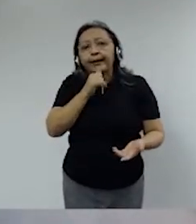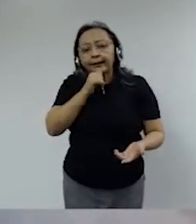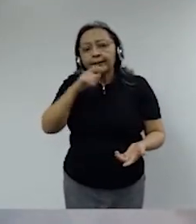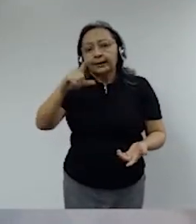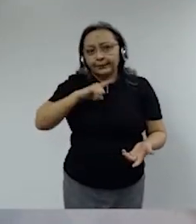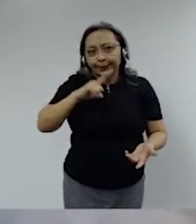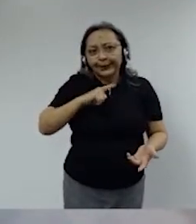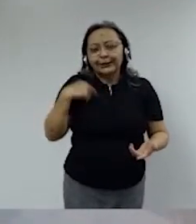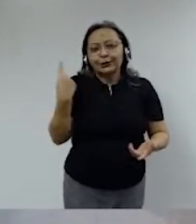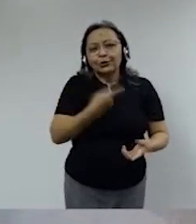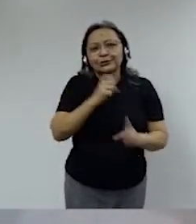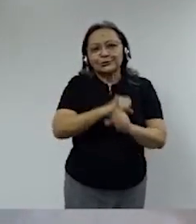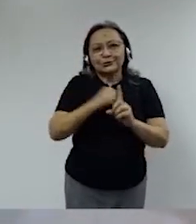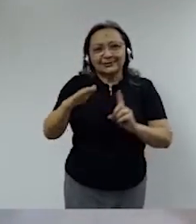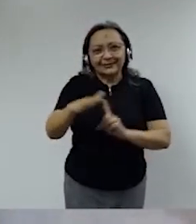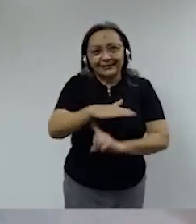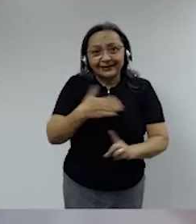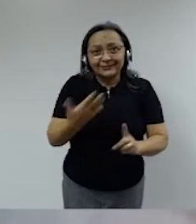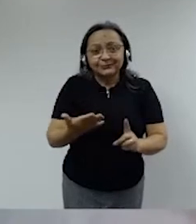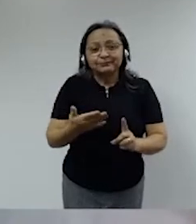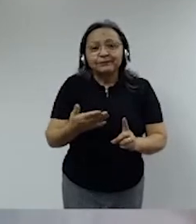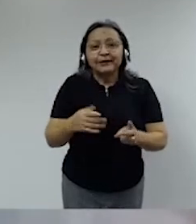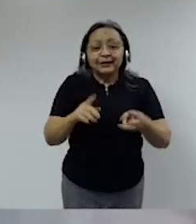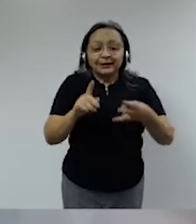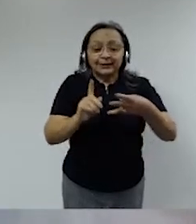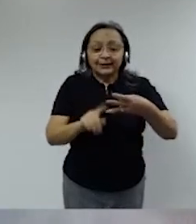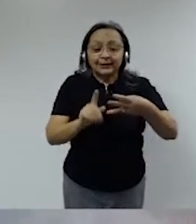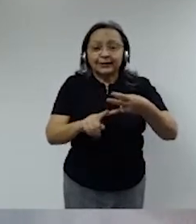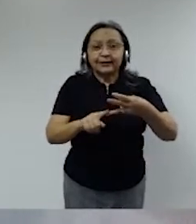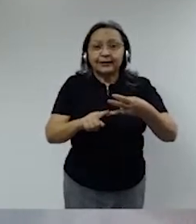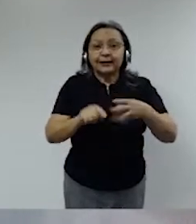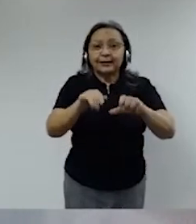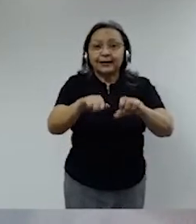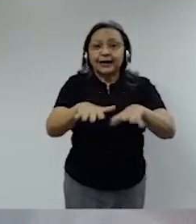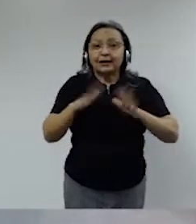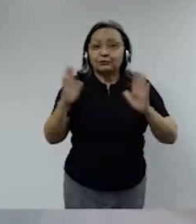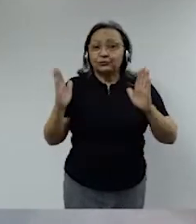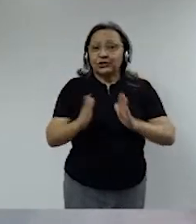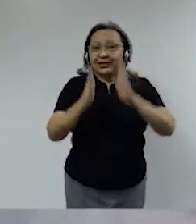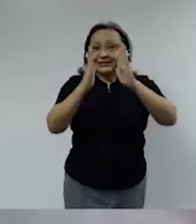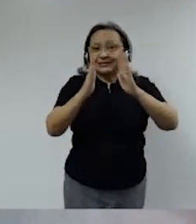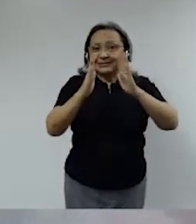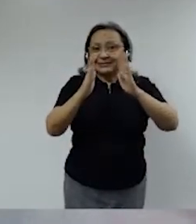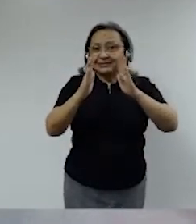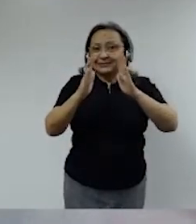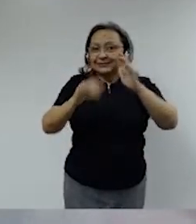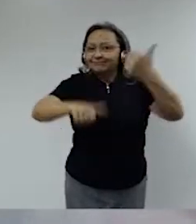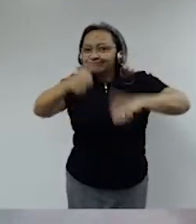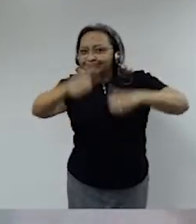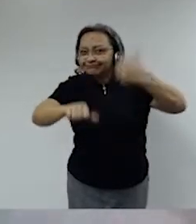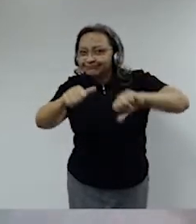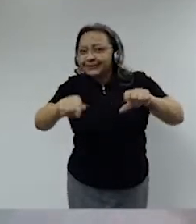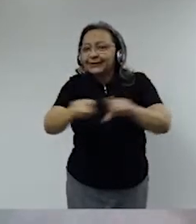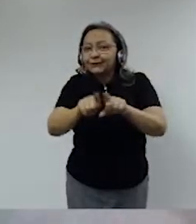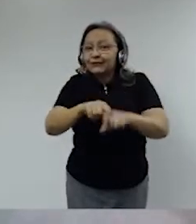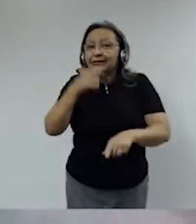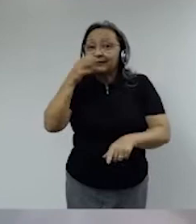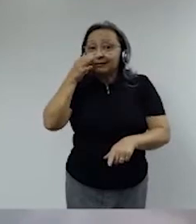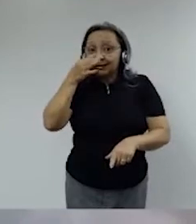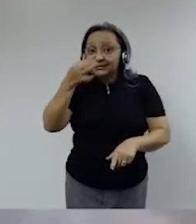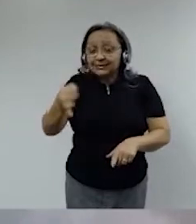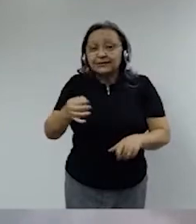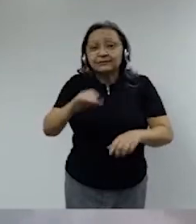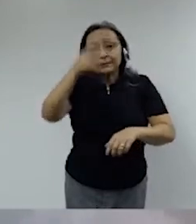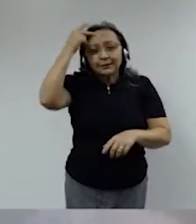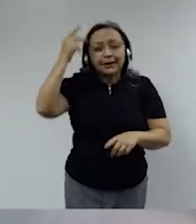existem na nossa sociedade, não é? E a audiência de custódia, ela talvez tenha sido, porque isso é uma coisa interessante, muitas vezes a gente está dando aula